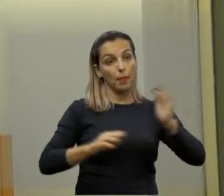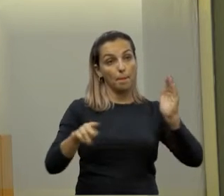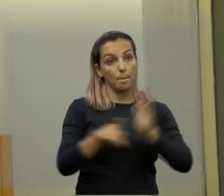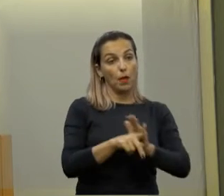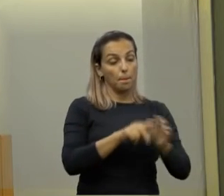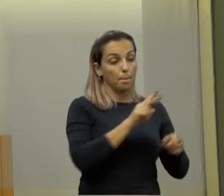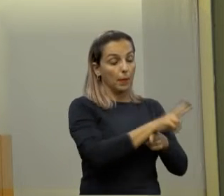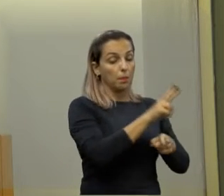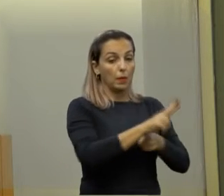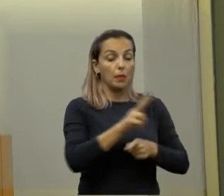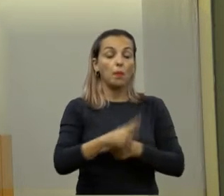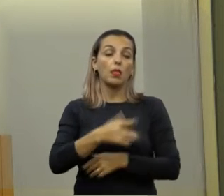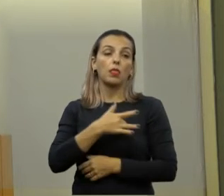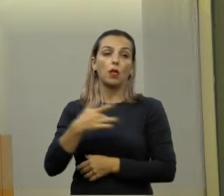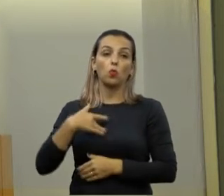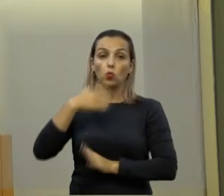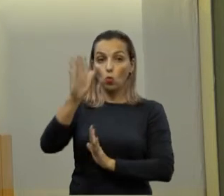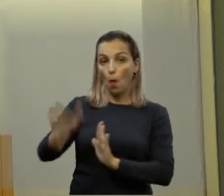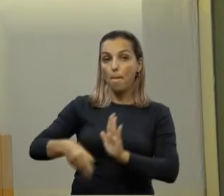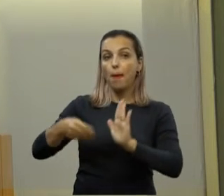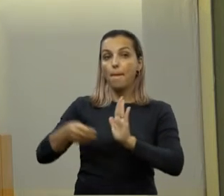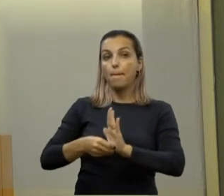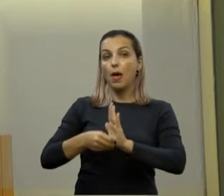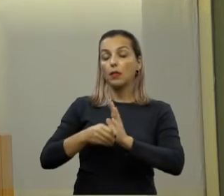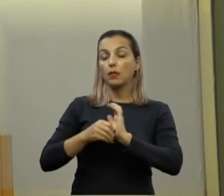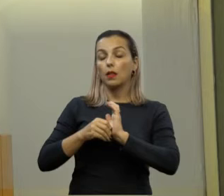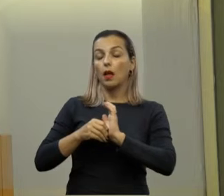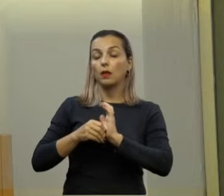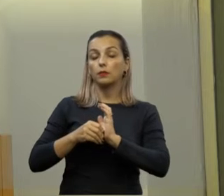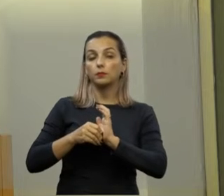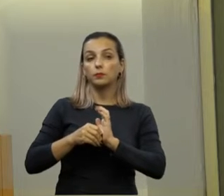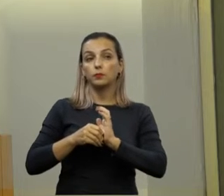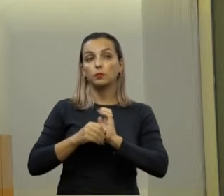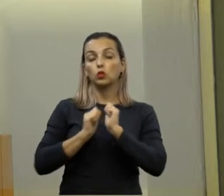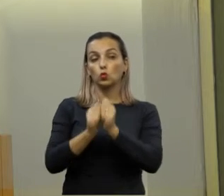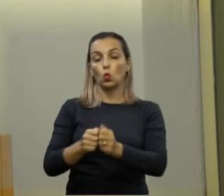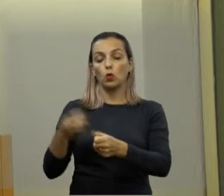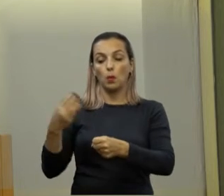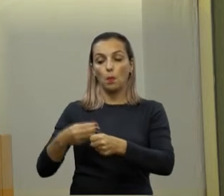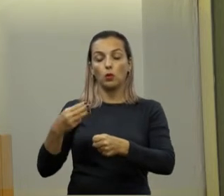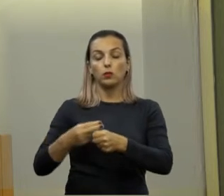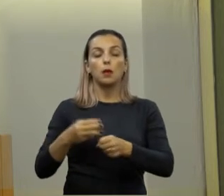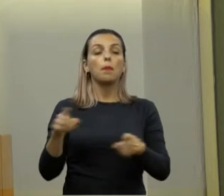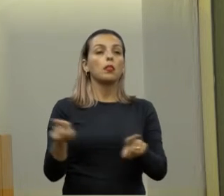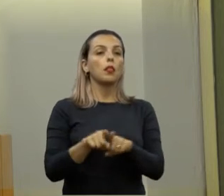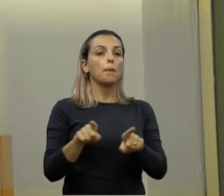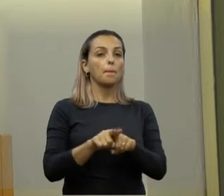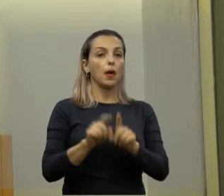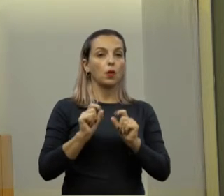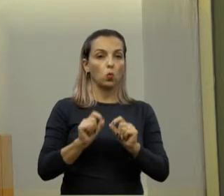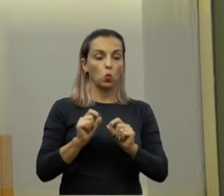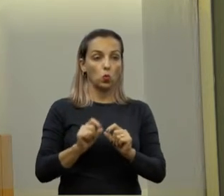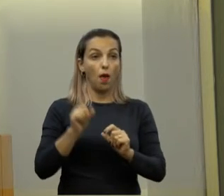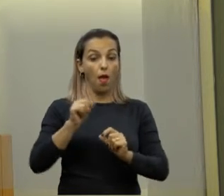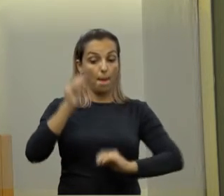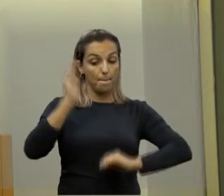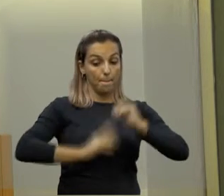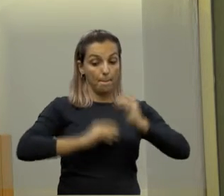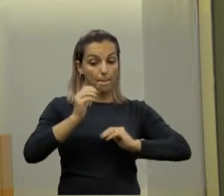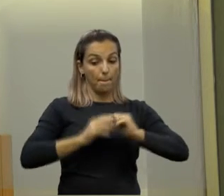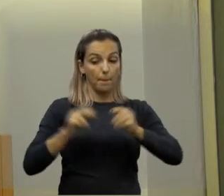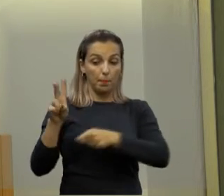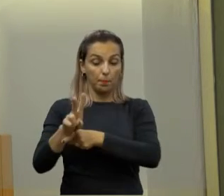em saúde de forma complementar a atuação dos Municípios o outra questão que traz a execução das